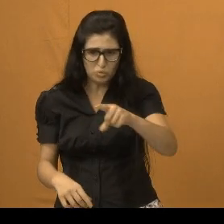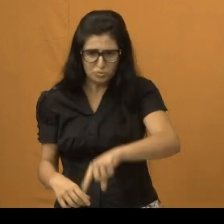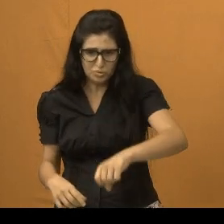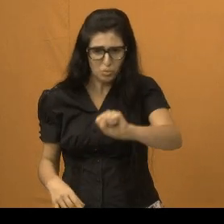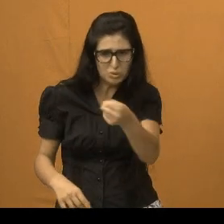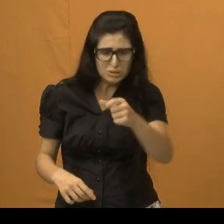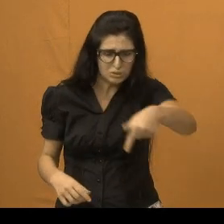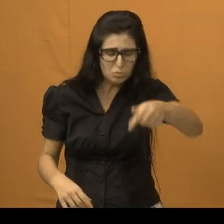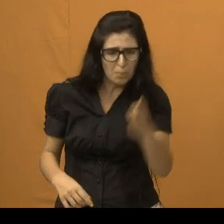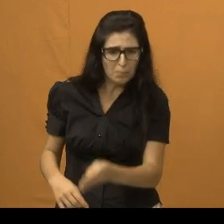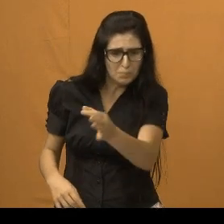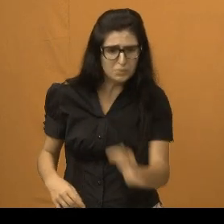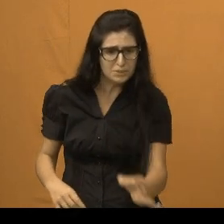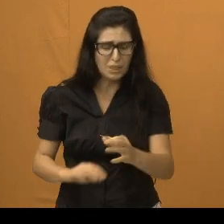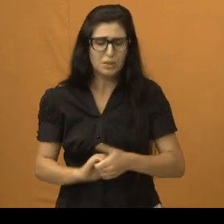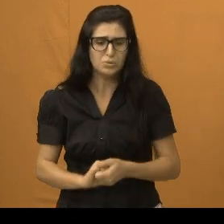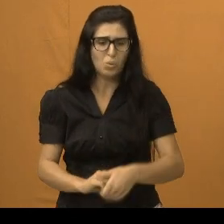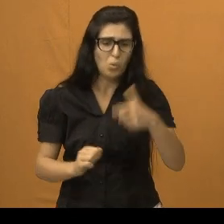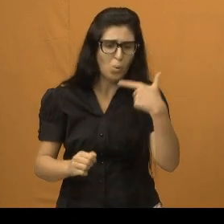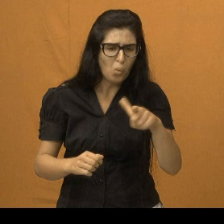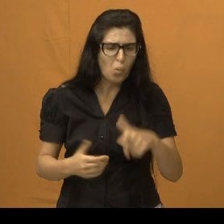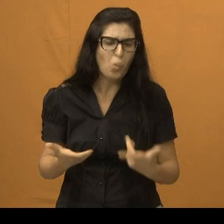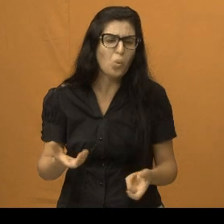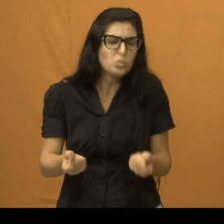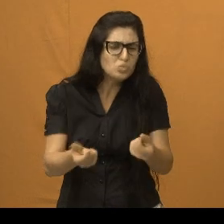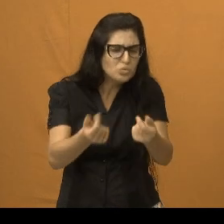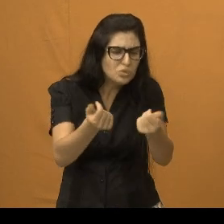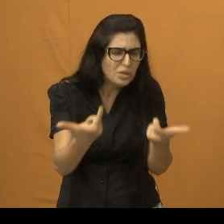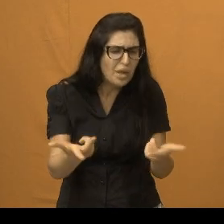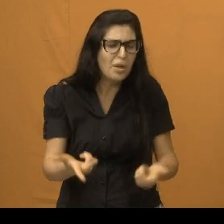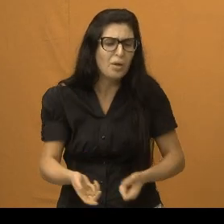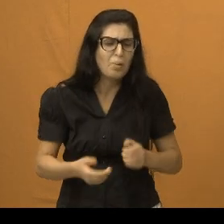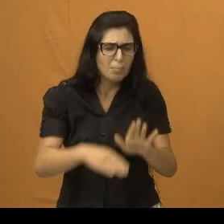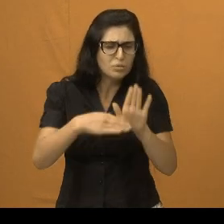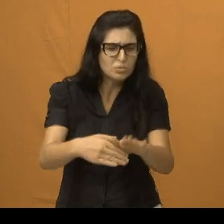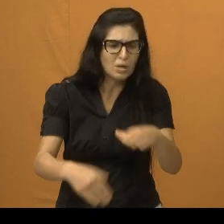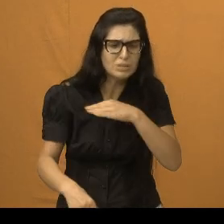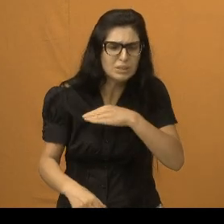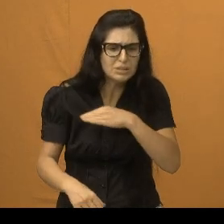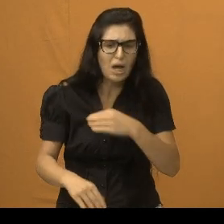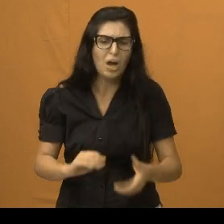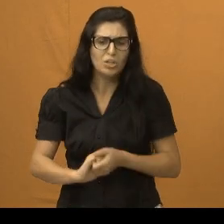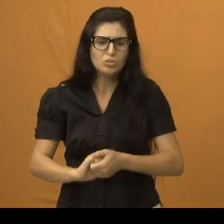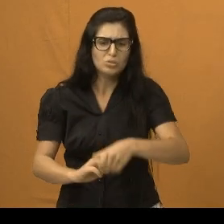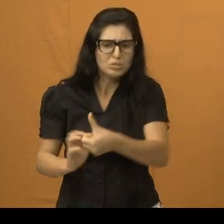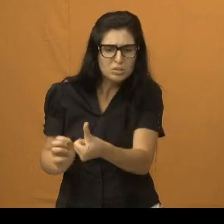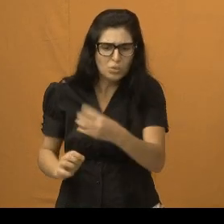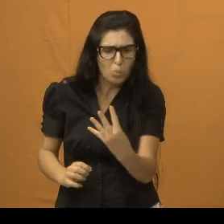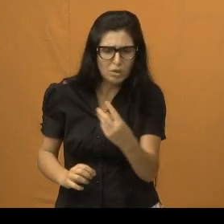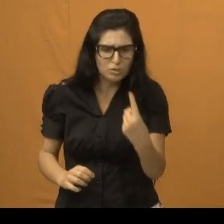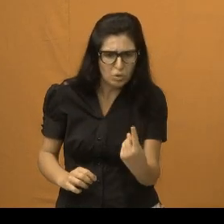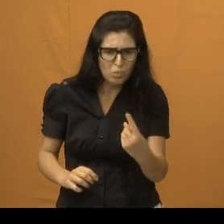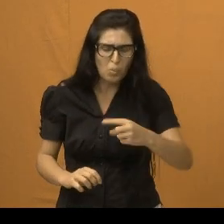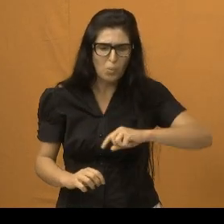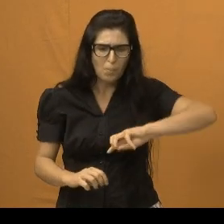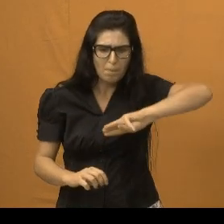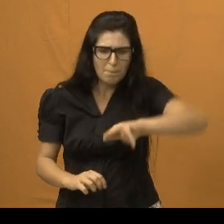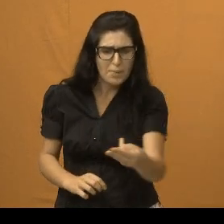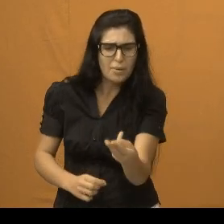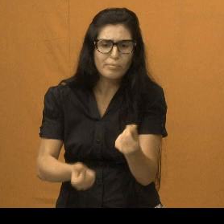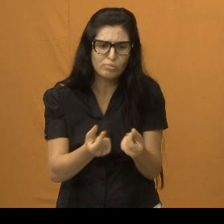8,87%. E outras receitas de capitais, a previsão na meta orçamentária 641.000 e o